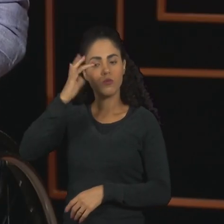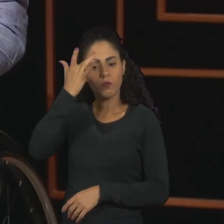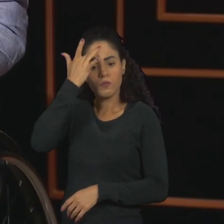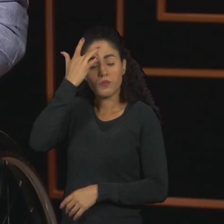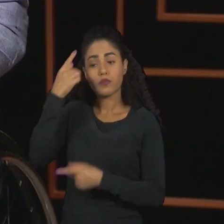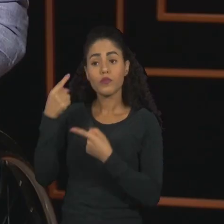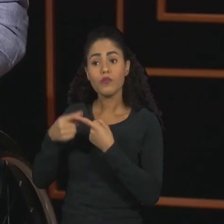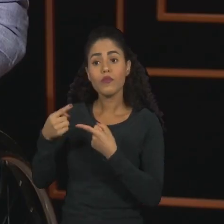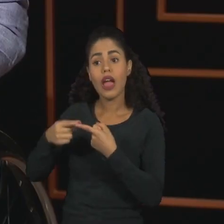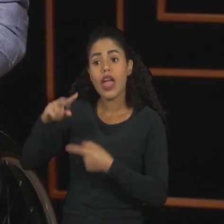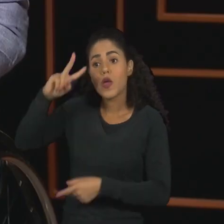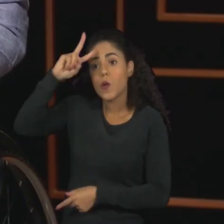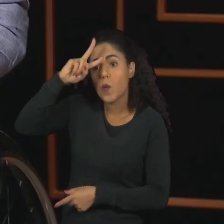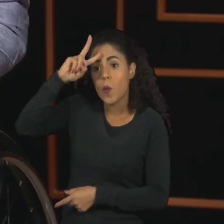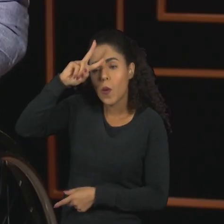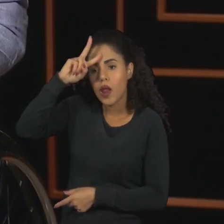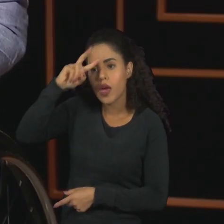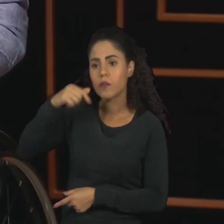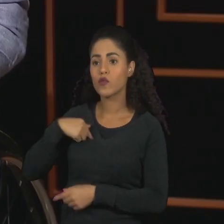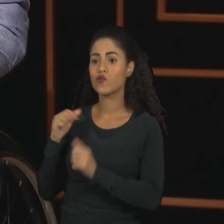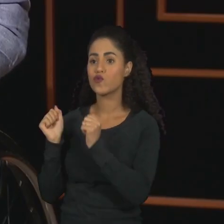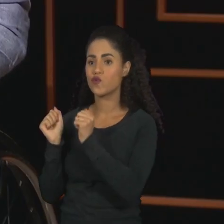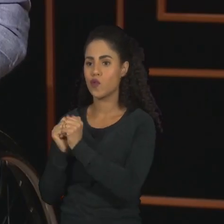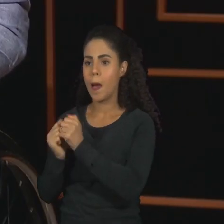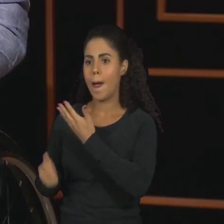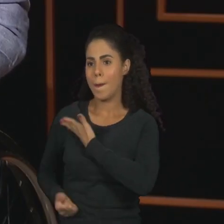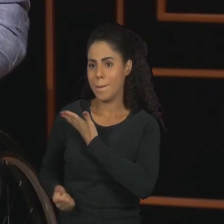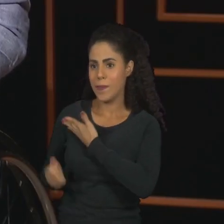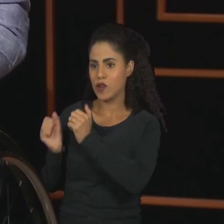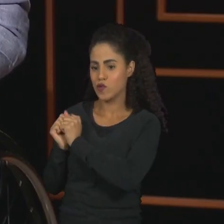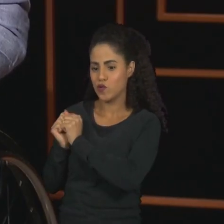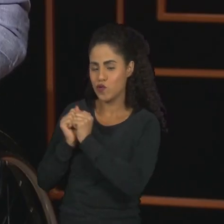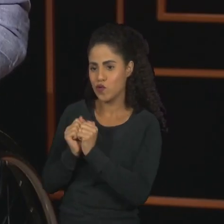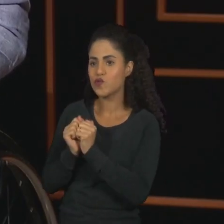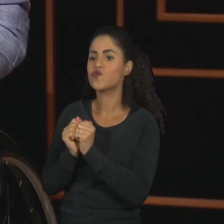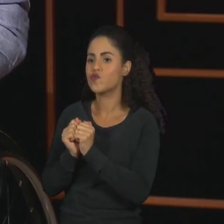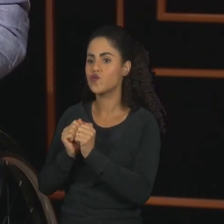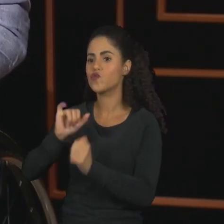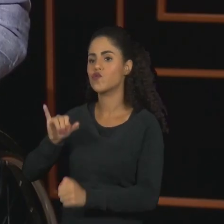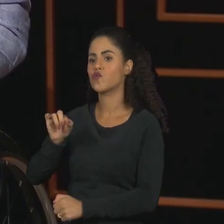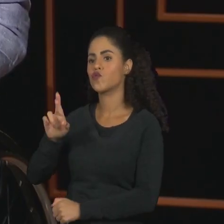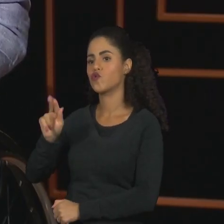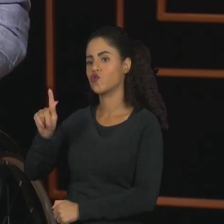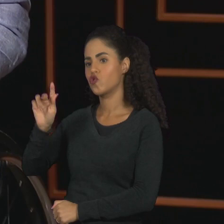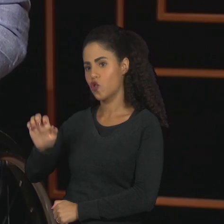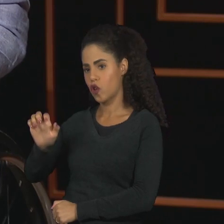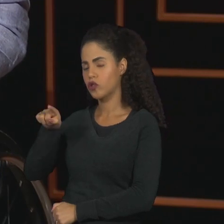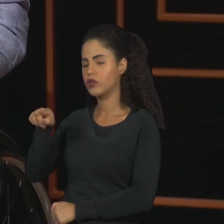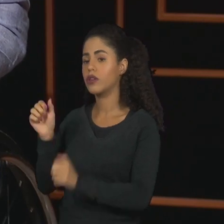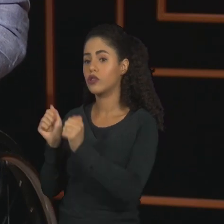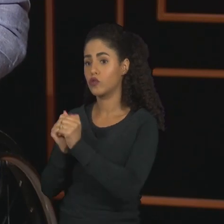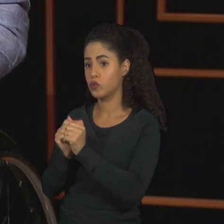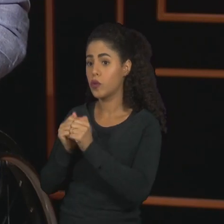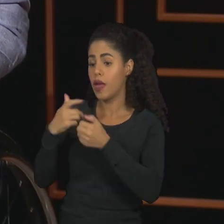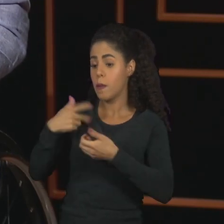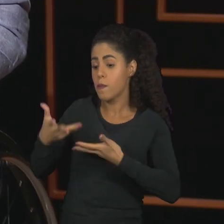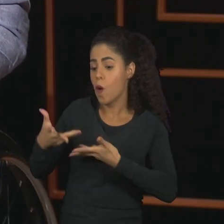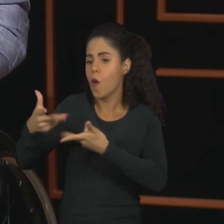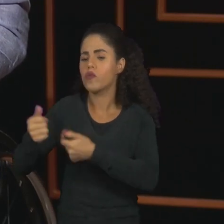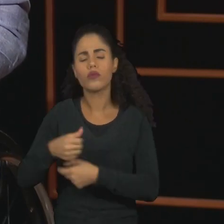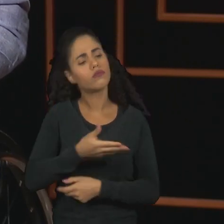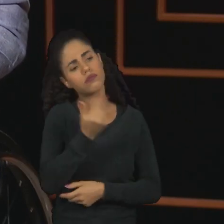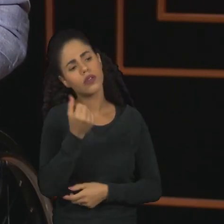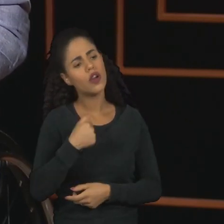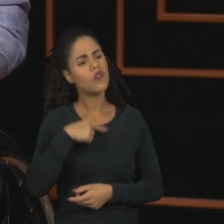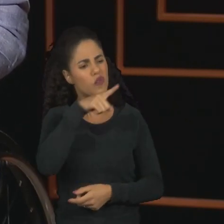Eu lembro que eu fui com um colega meu, o Jorge, ele que me levou. Ele falou: poxa, você